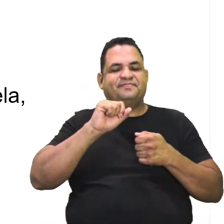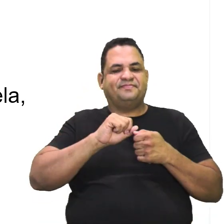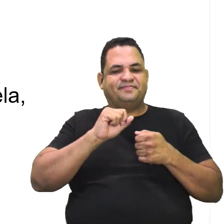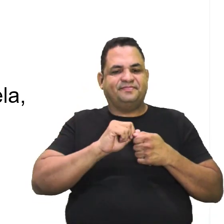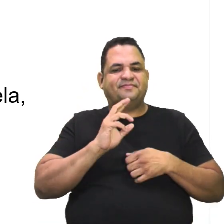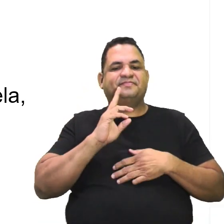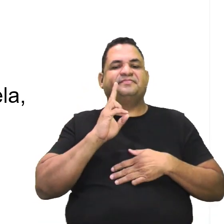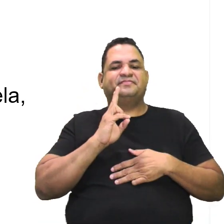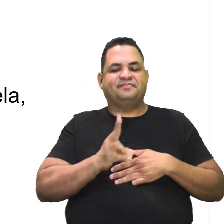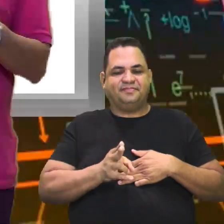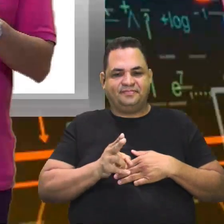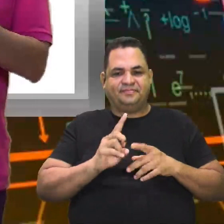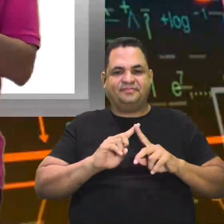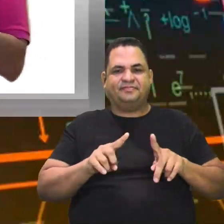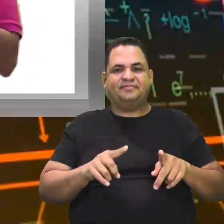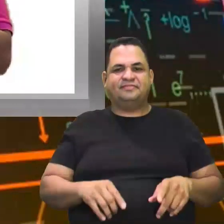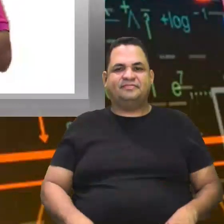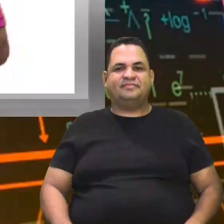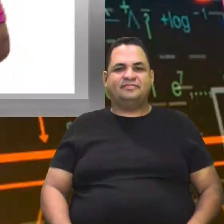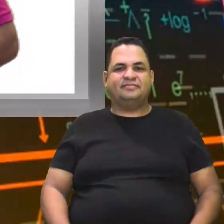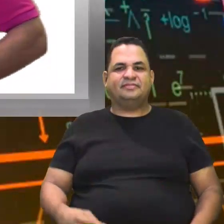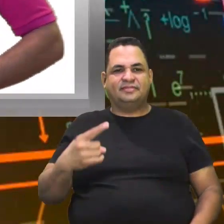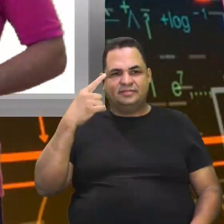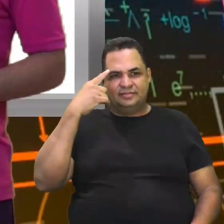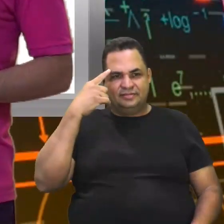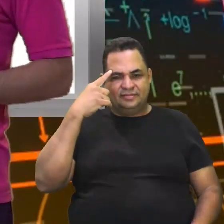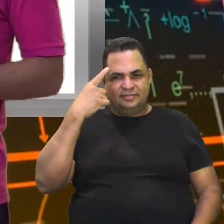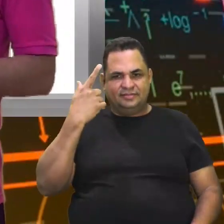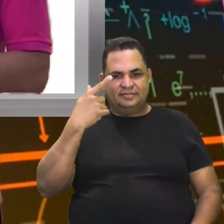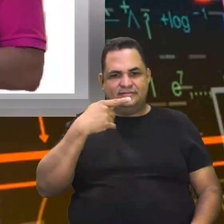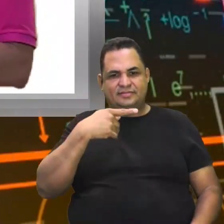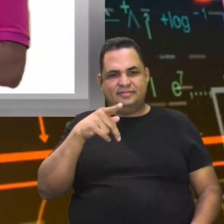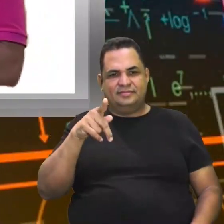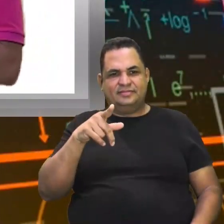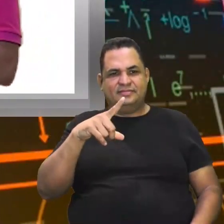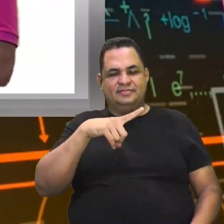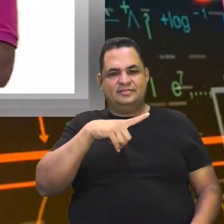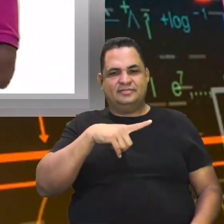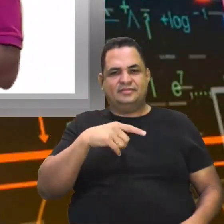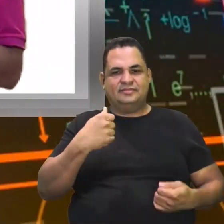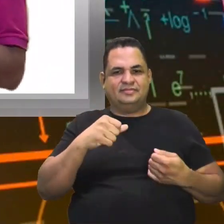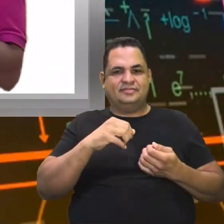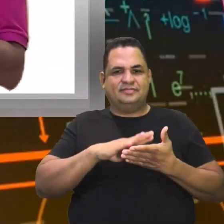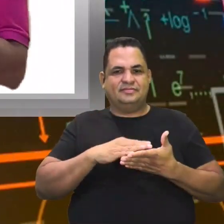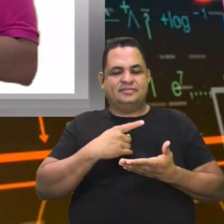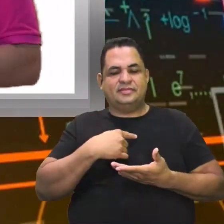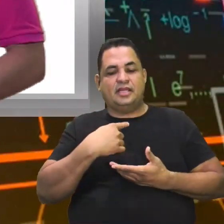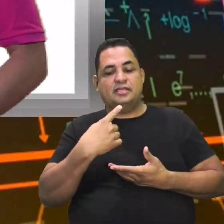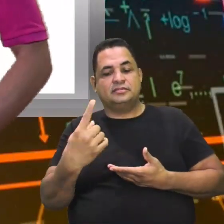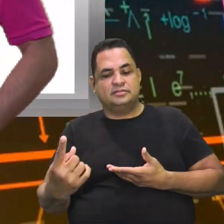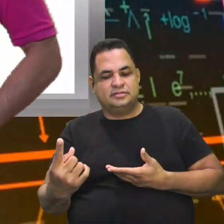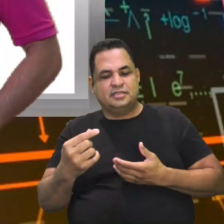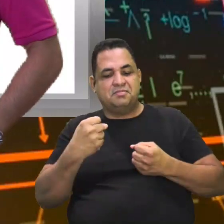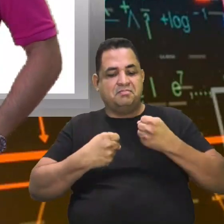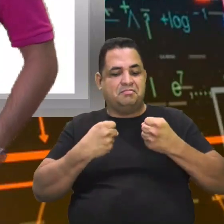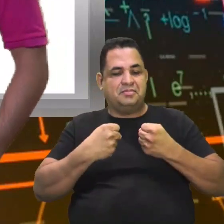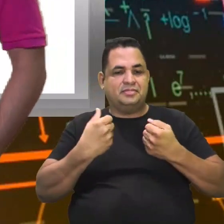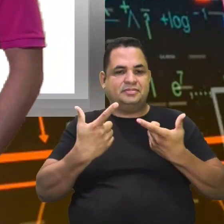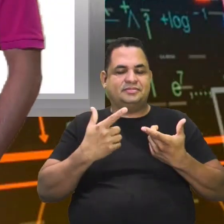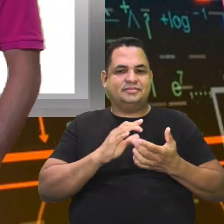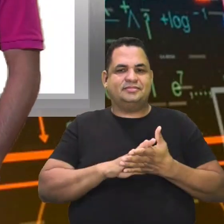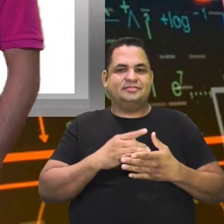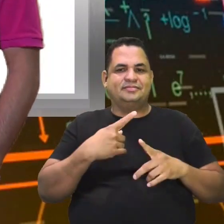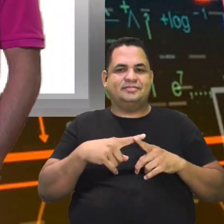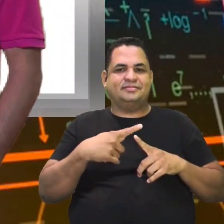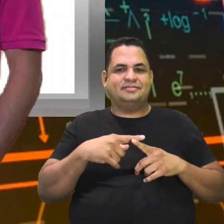coisa, pouco, mas fez, né? E eu estava até pensando, para você dar mais trabalho levar a filha na escola de carro do que de pé, Dá né? mesmo, verdade.